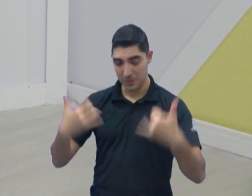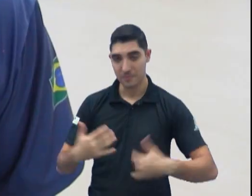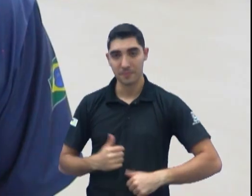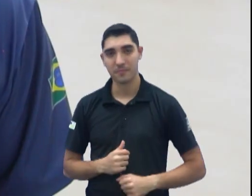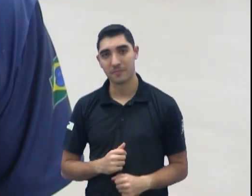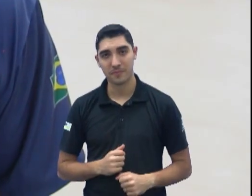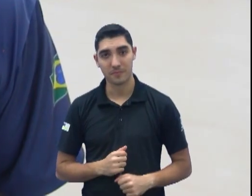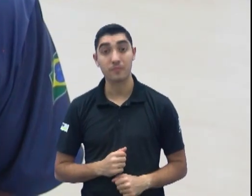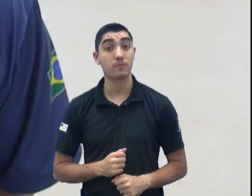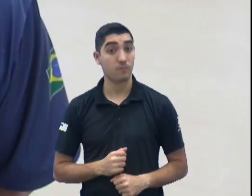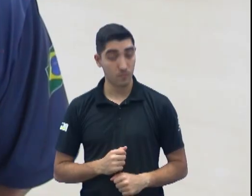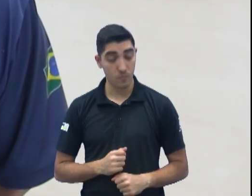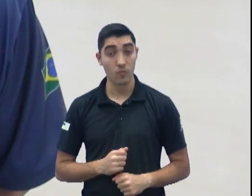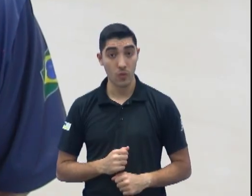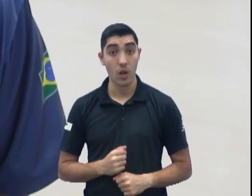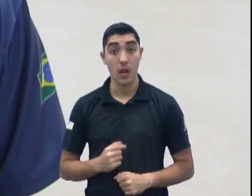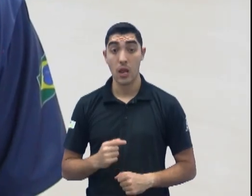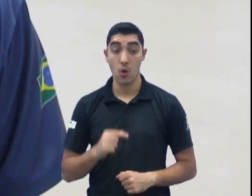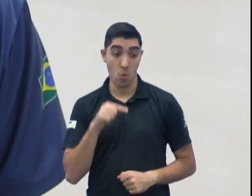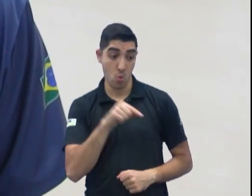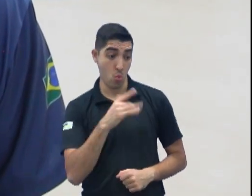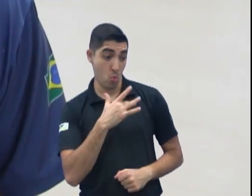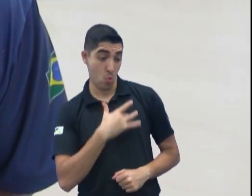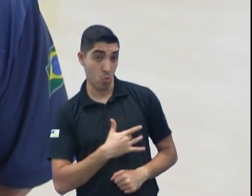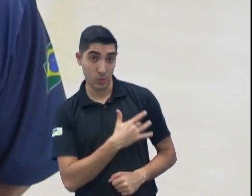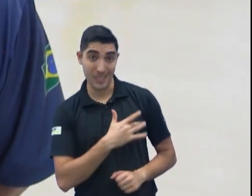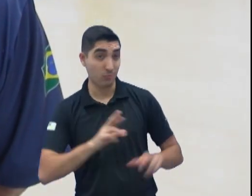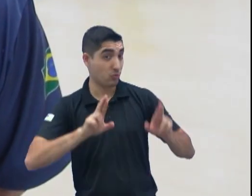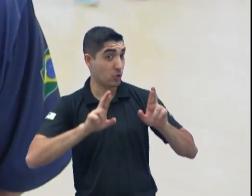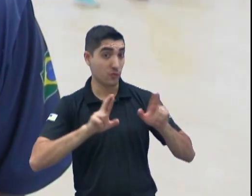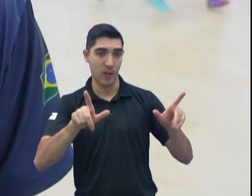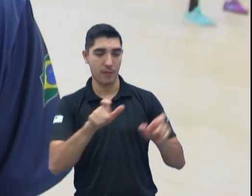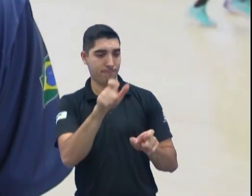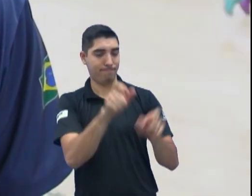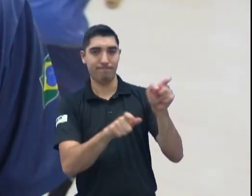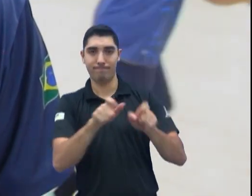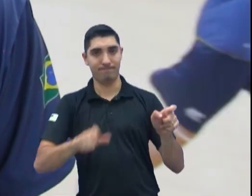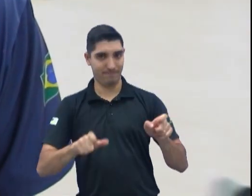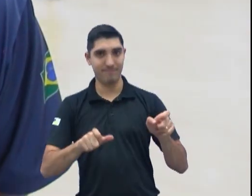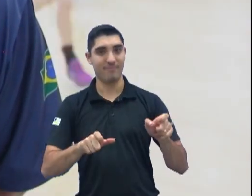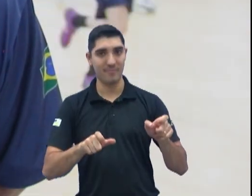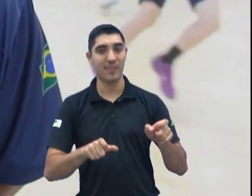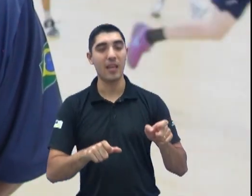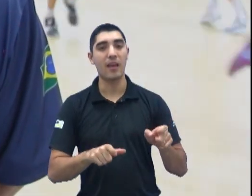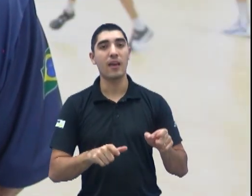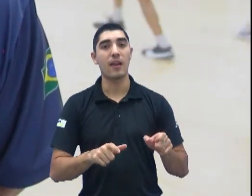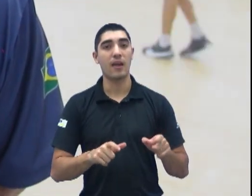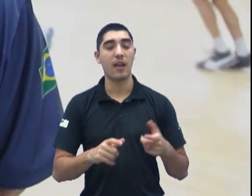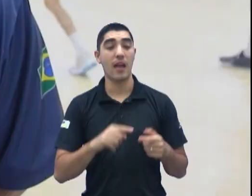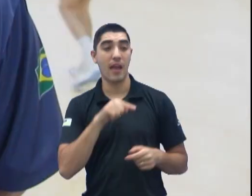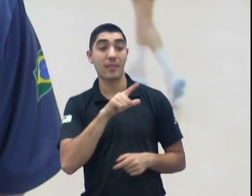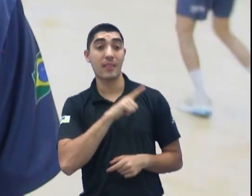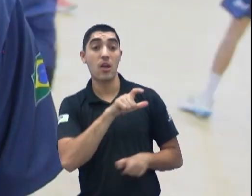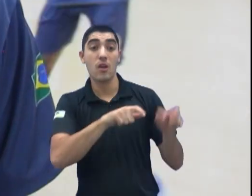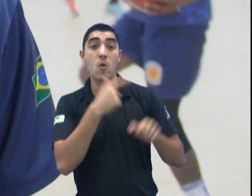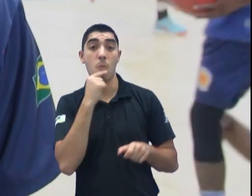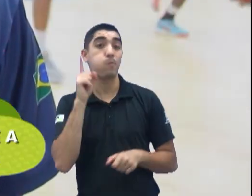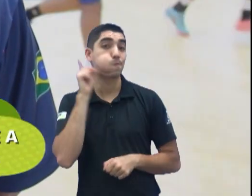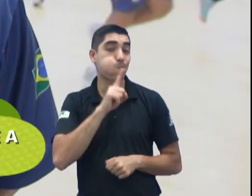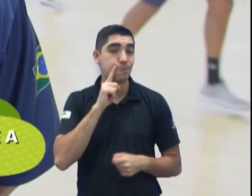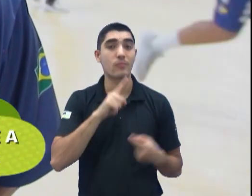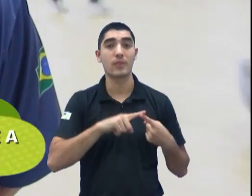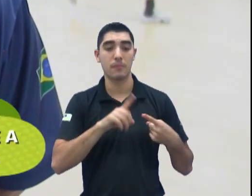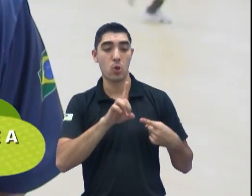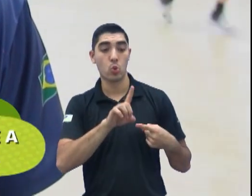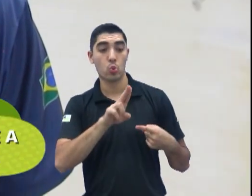bem diferente do primeiro jogo que nós tivemos com eles, né? Já com os americanos já jogando há algum tempo, com a chegada do Túlio agora, uma equipe